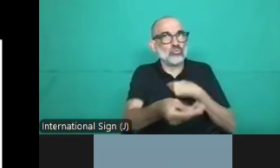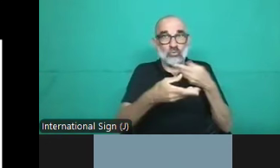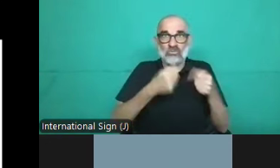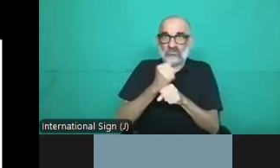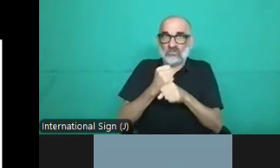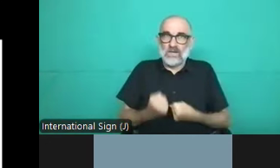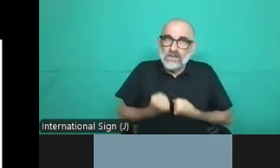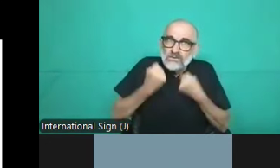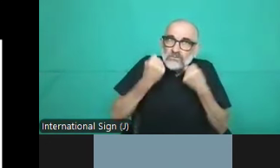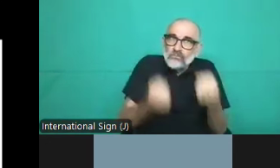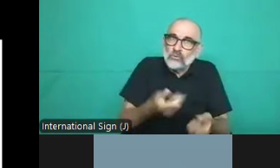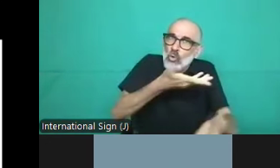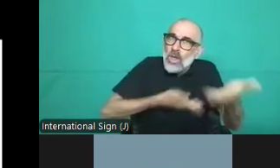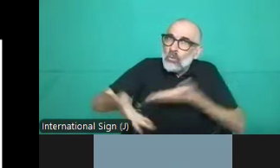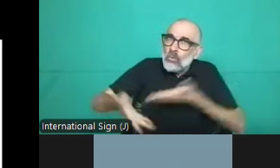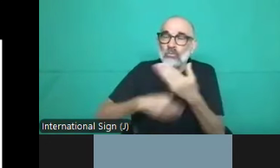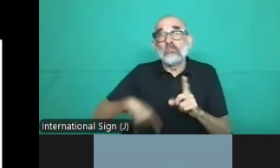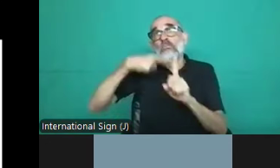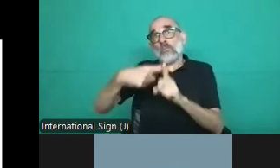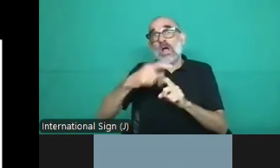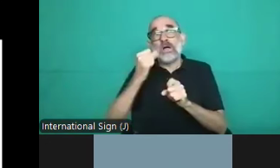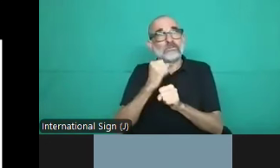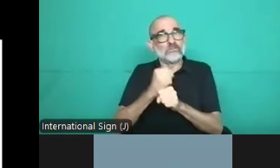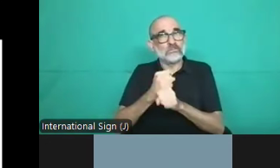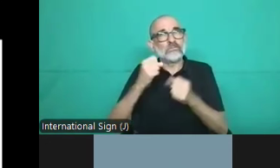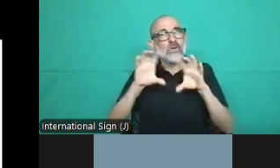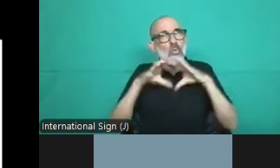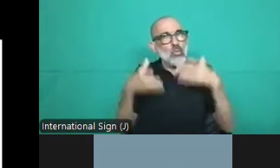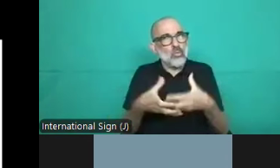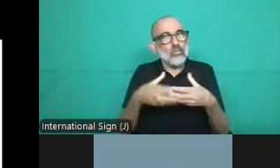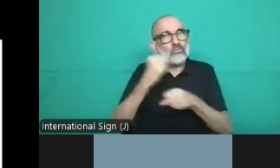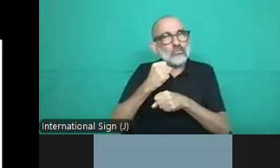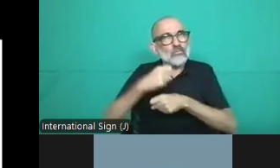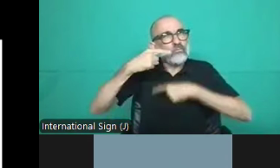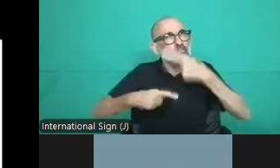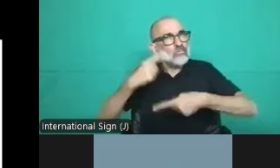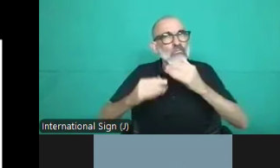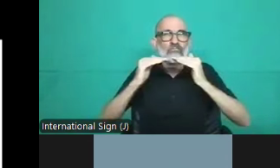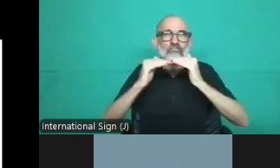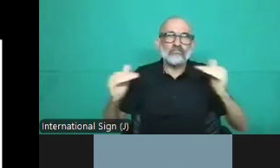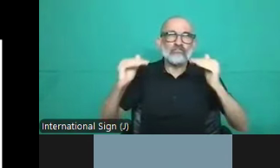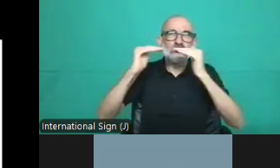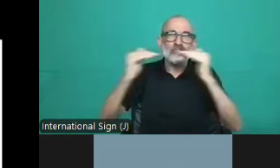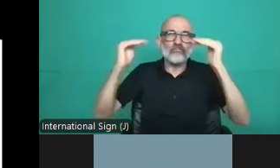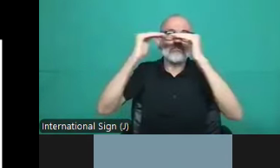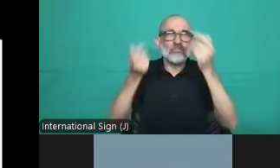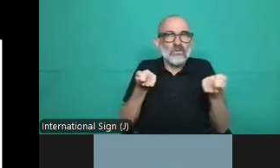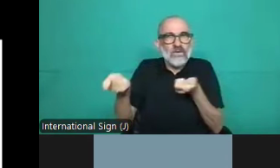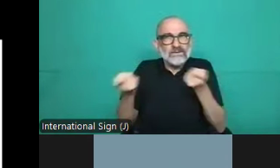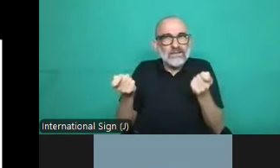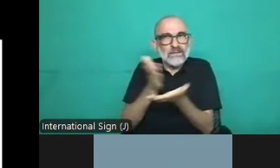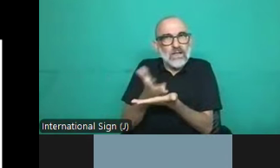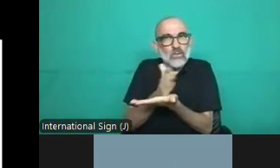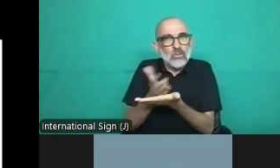que os campeões de todas as regiões tenhamos somente um padrão com elementos